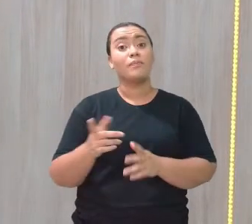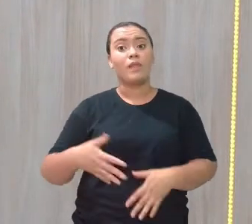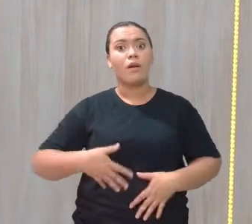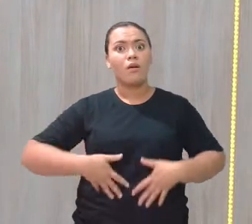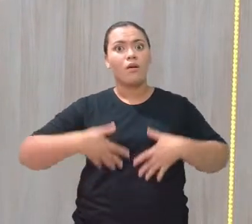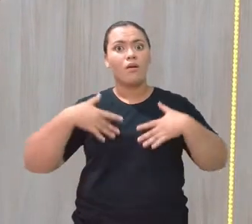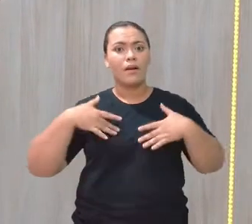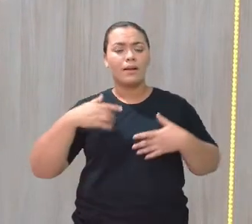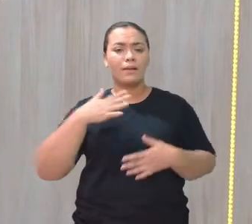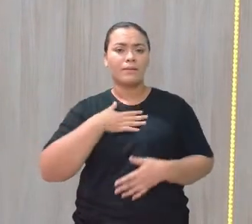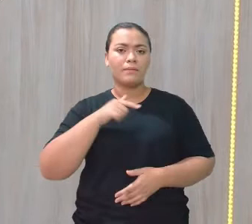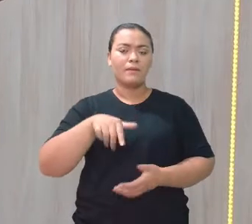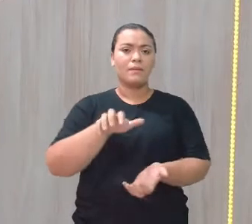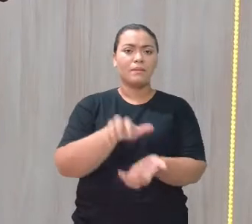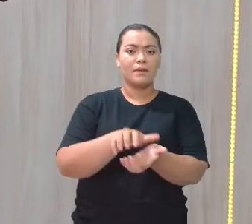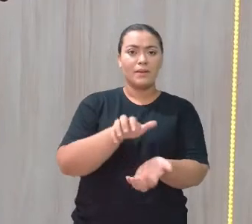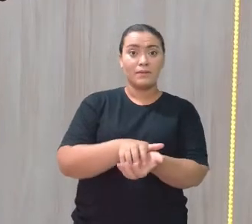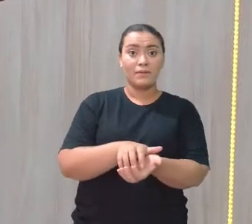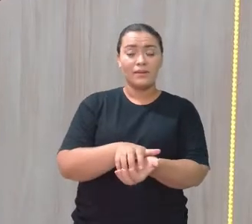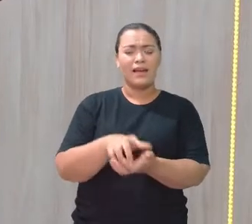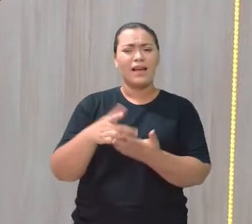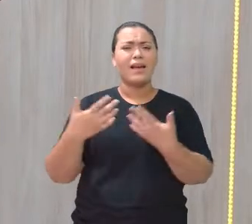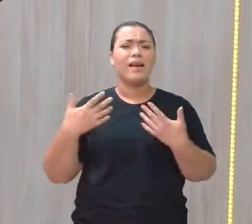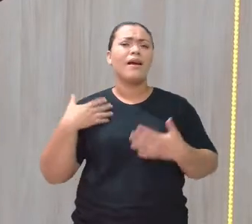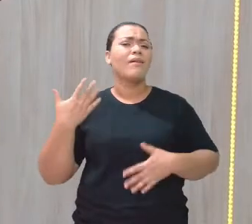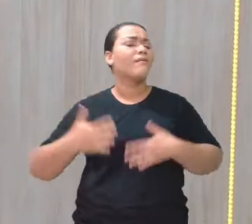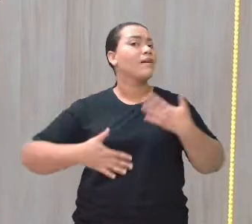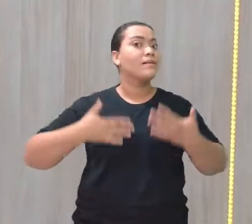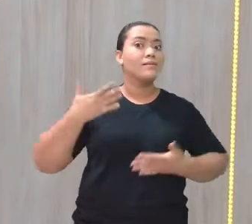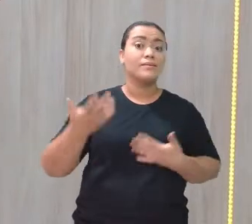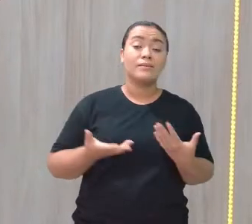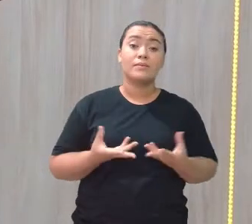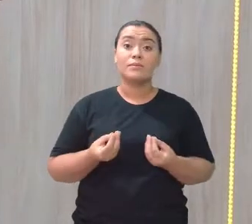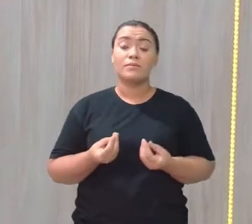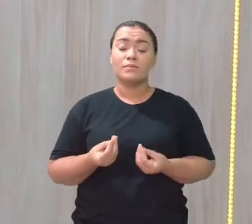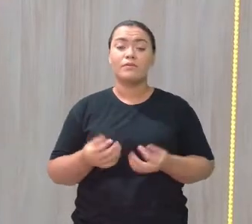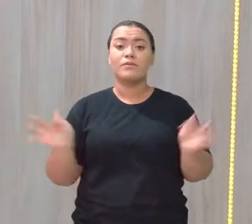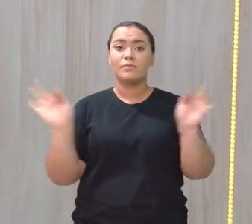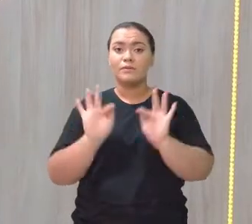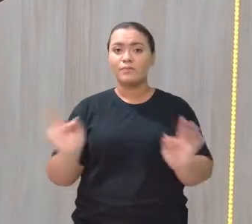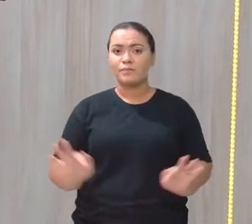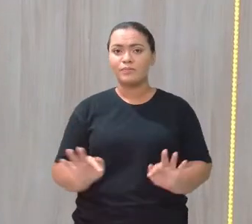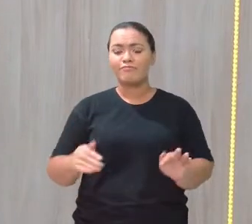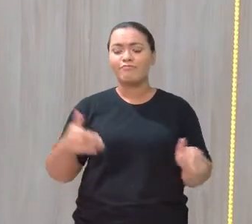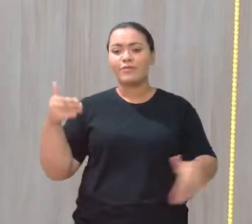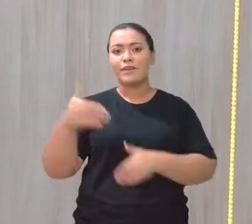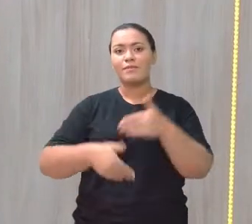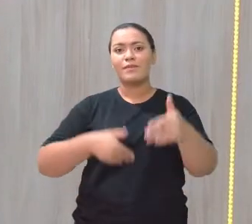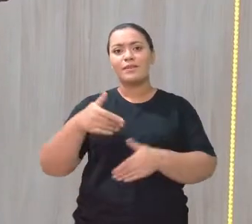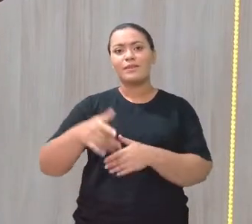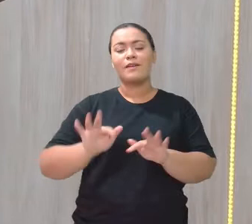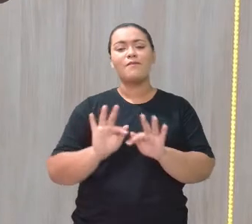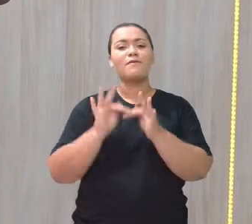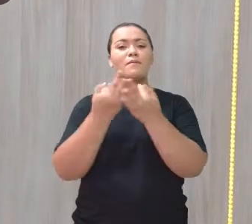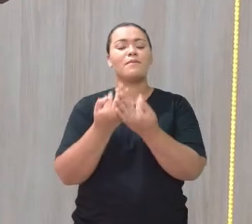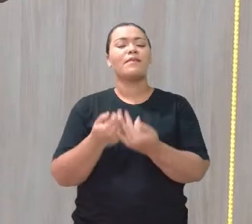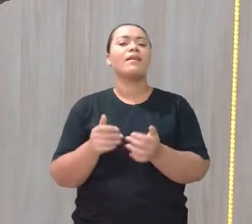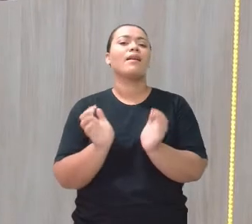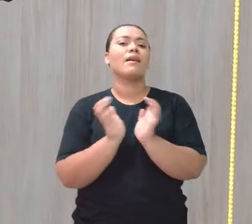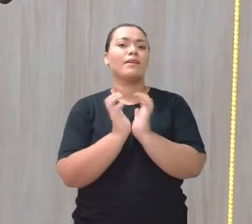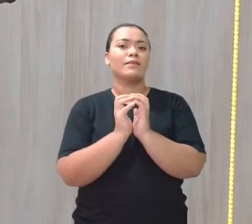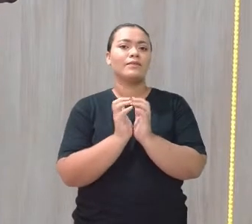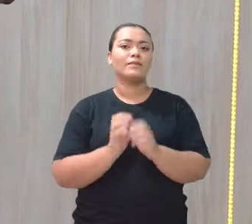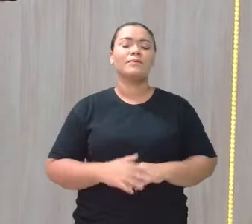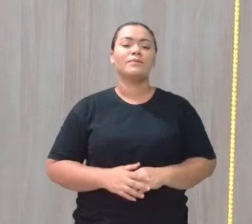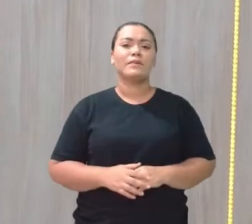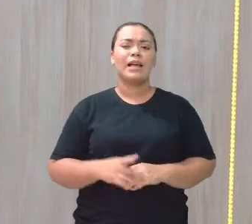grande ser pernambucana, uma alegria imensa fazer parte da família recifense.